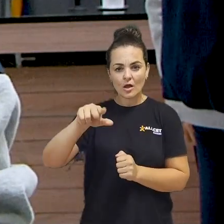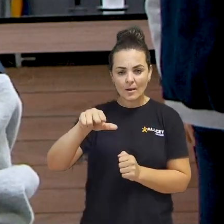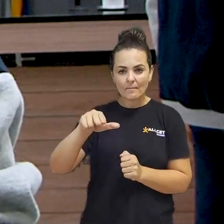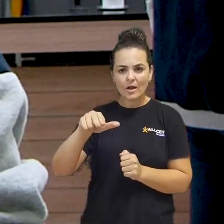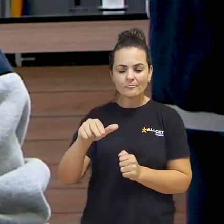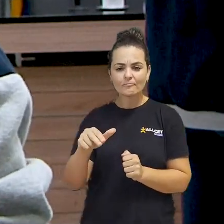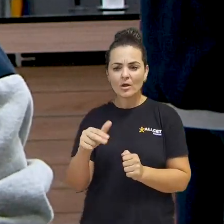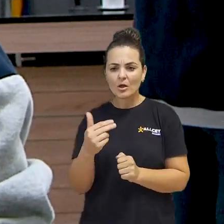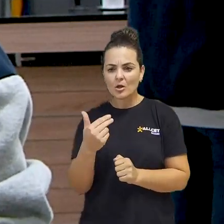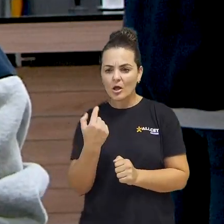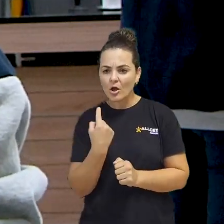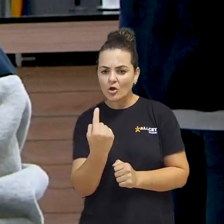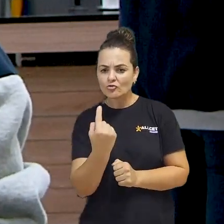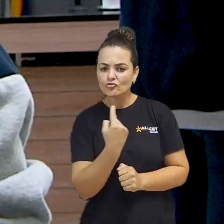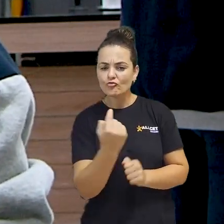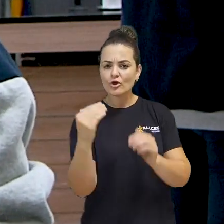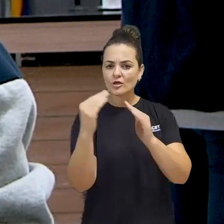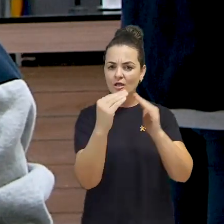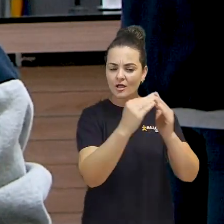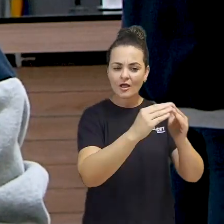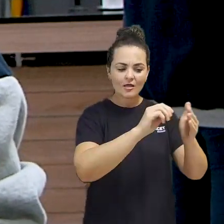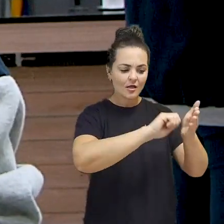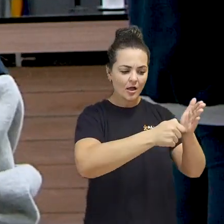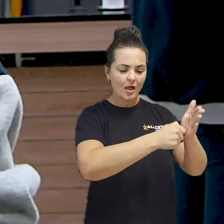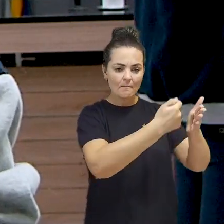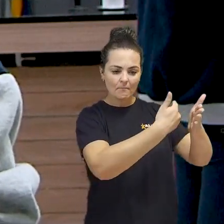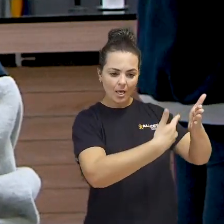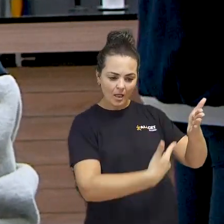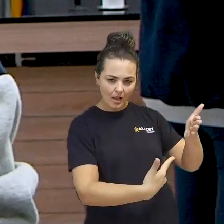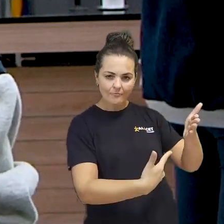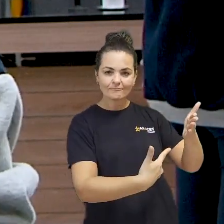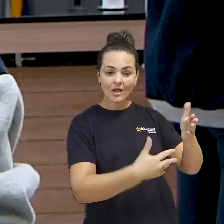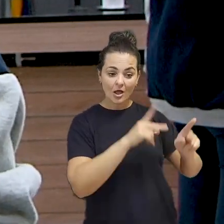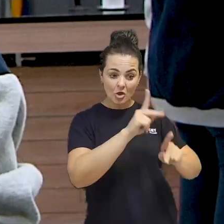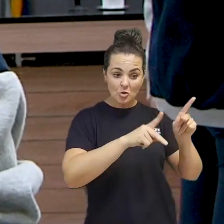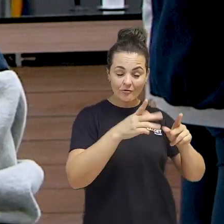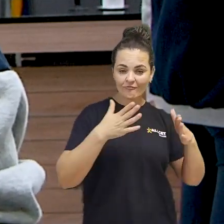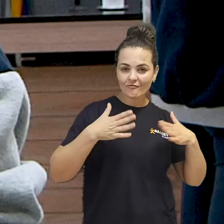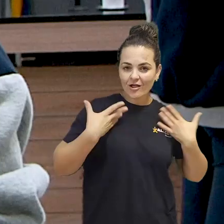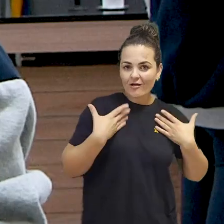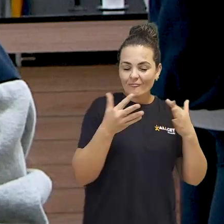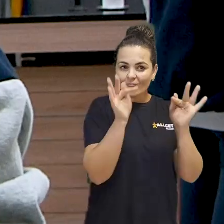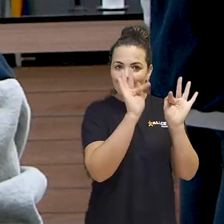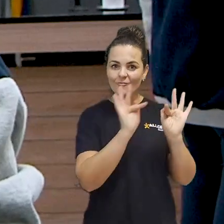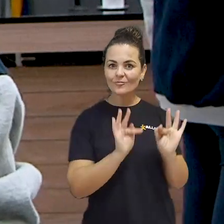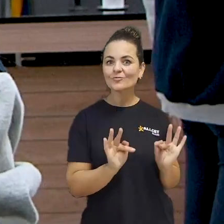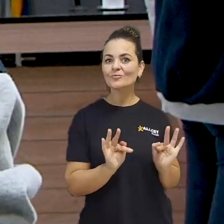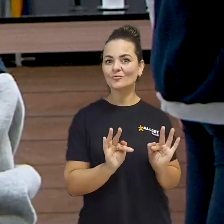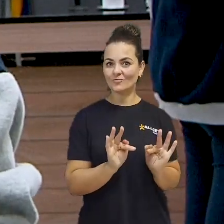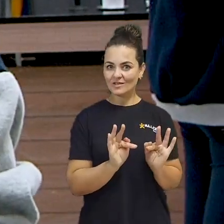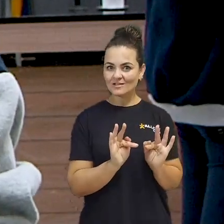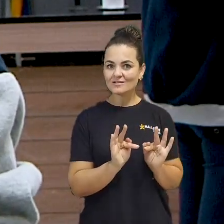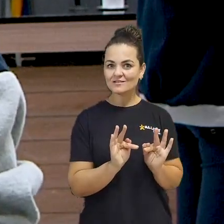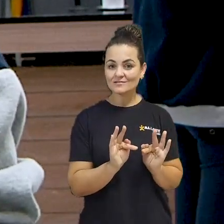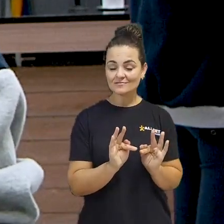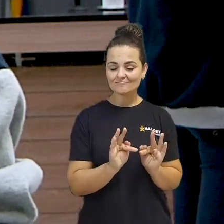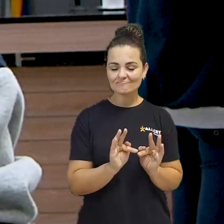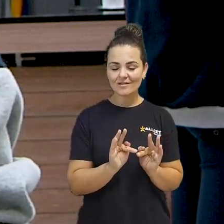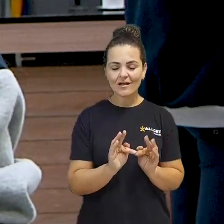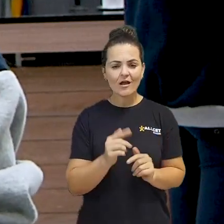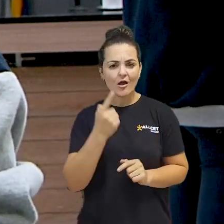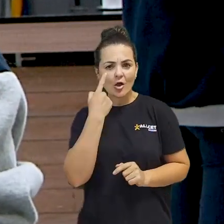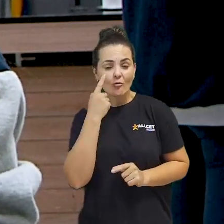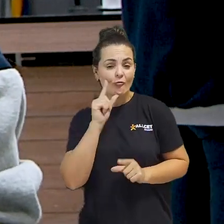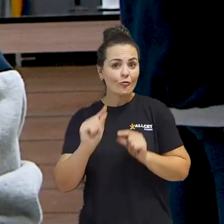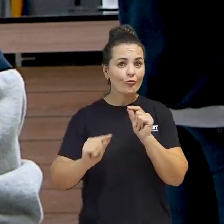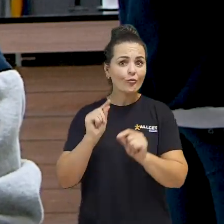casa em casa para pedir assinatura explicamos o projeto e os moradores ficaram muito contentes com isso e eu